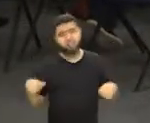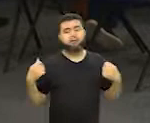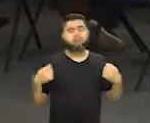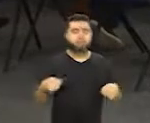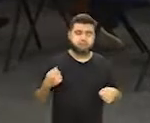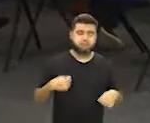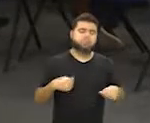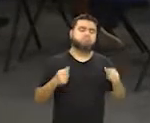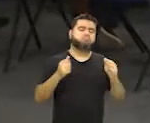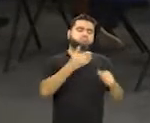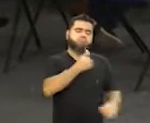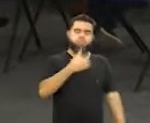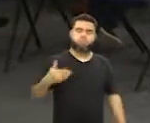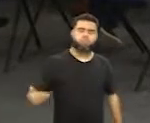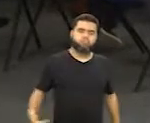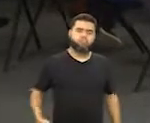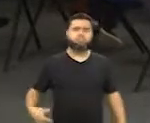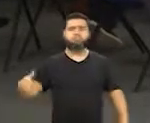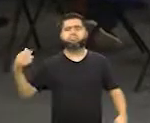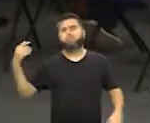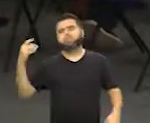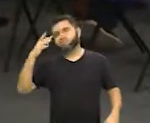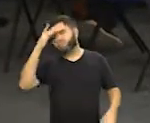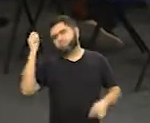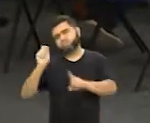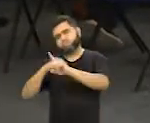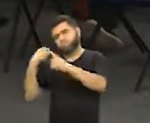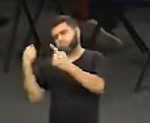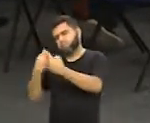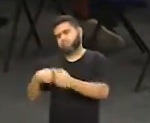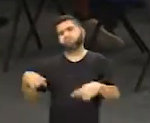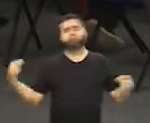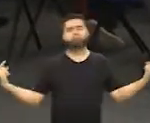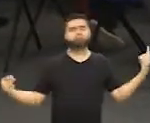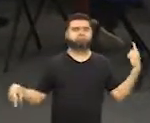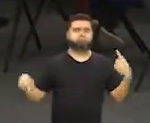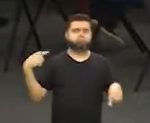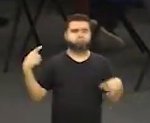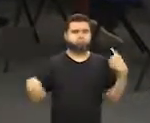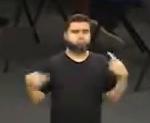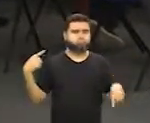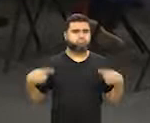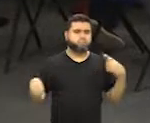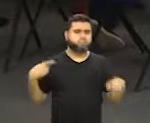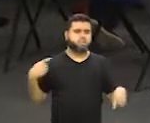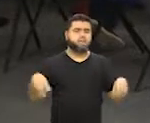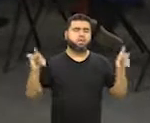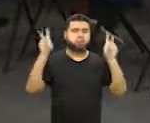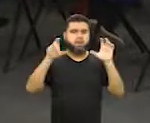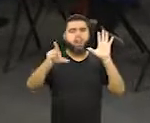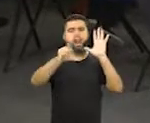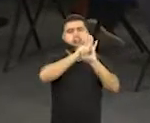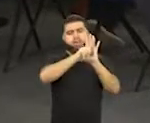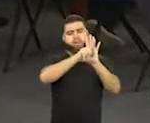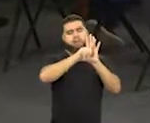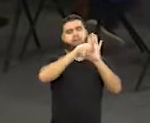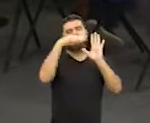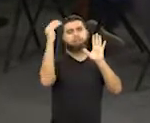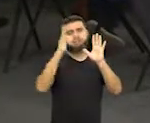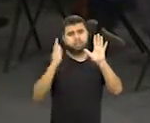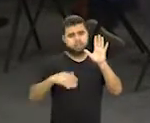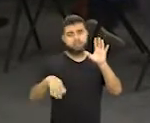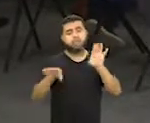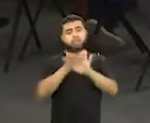precisa discutir com o poder público, né, também com as pessoas da sociedade civil, a questão da Lei Brasileira de Inclusão